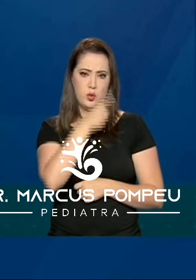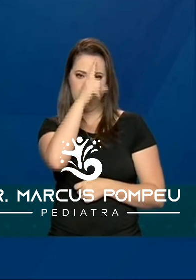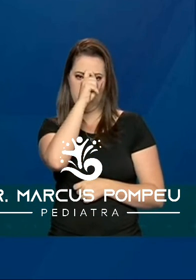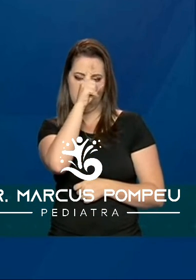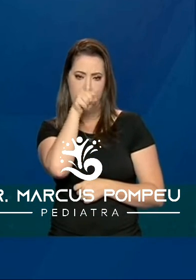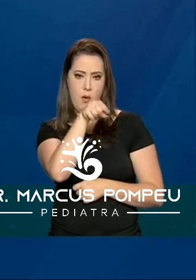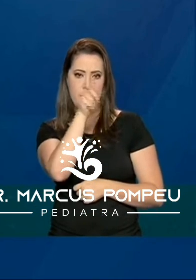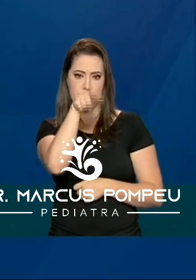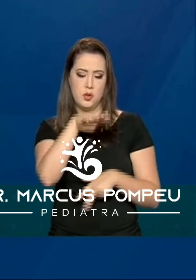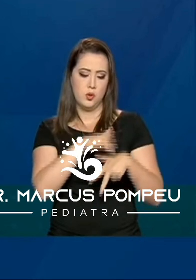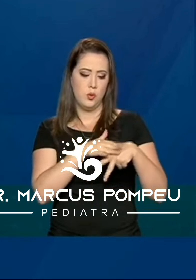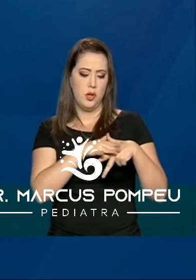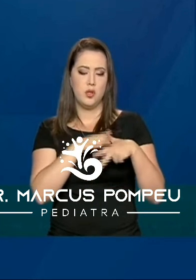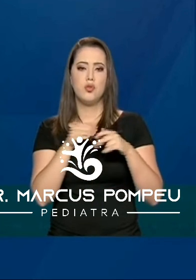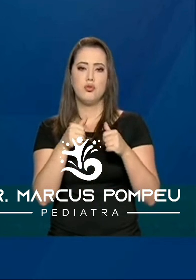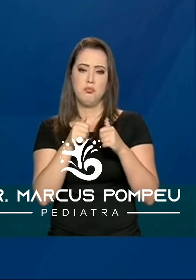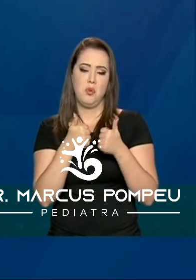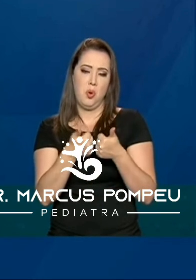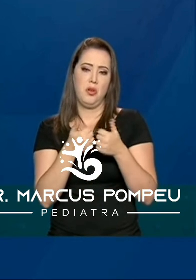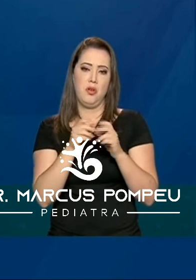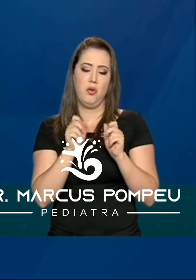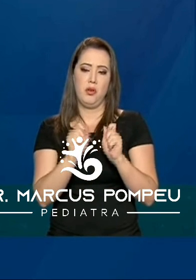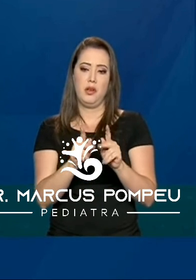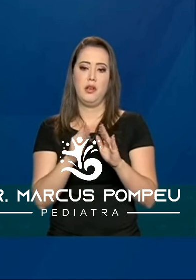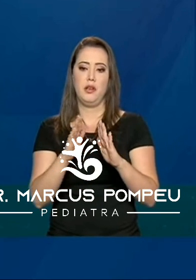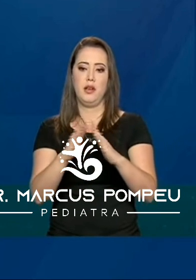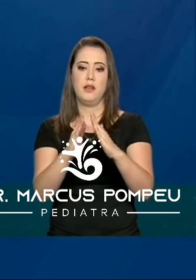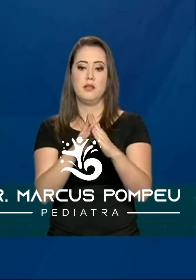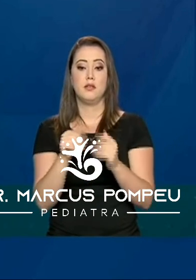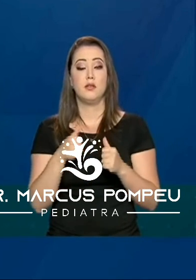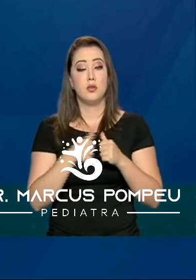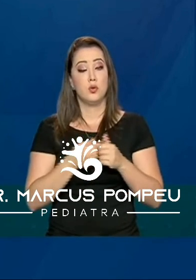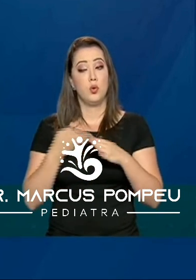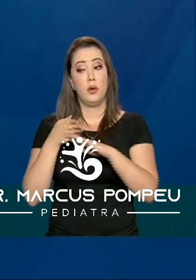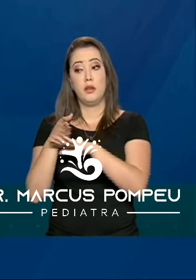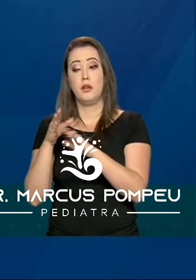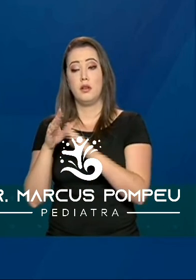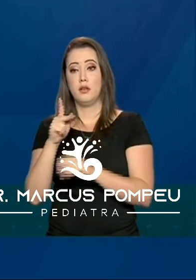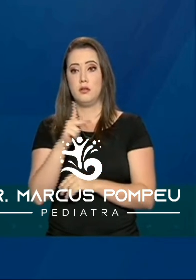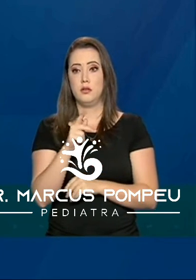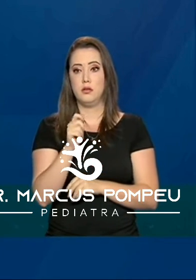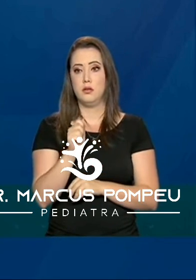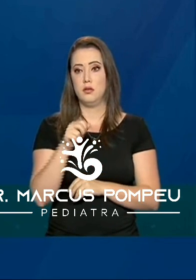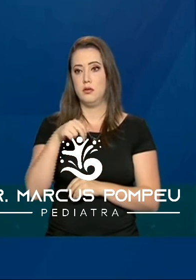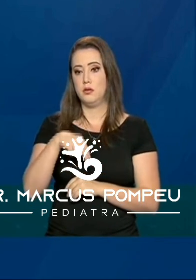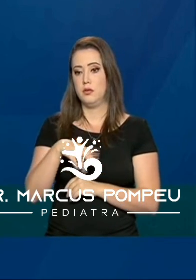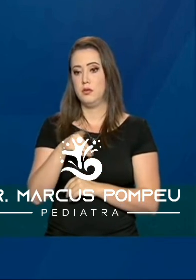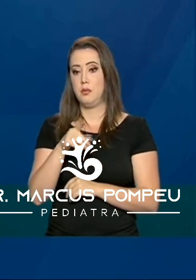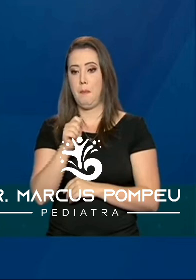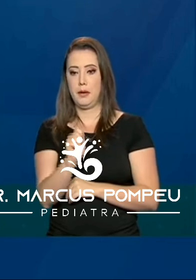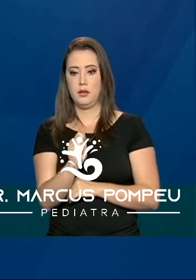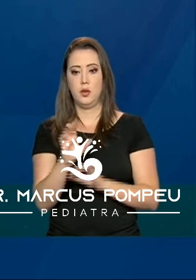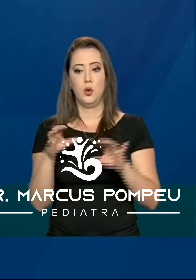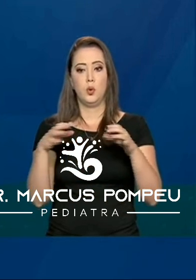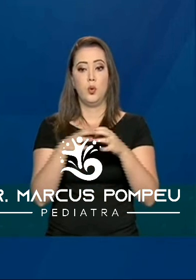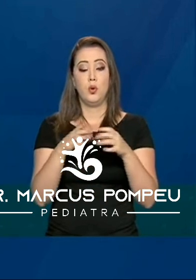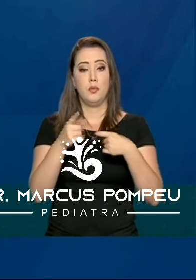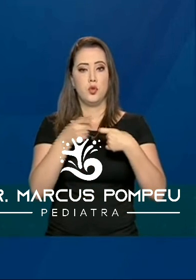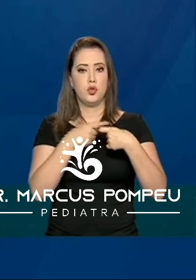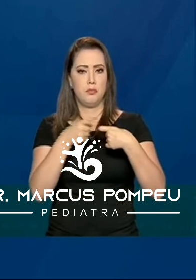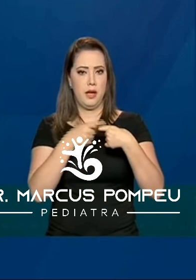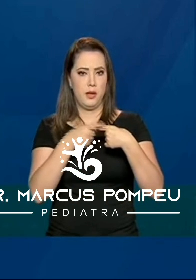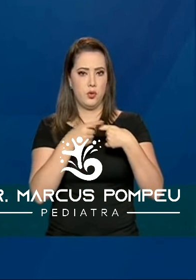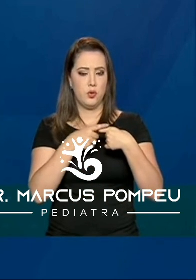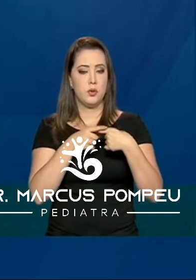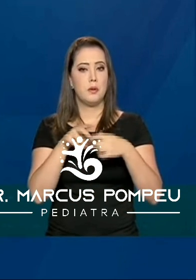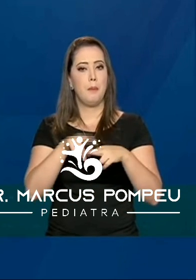Esses pacientes podem ser muito bem tratados em casa. Eu faço parte do PANDA, Organização Mundial de Cientistas e Médicos pela Verdade. Base, África do Sul.